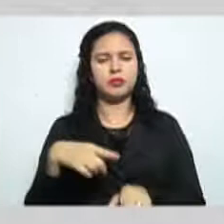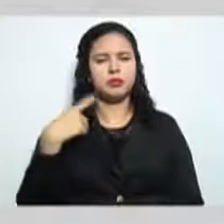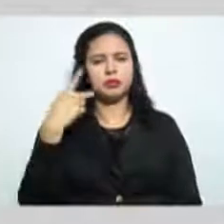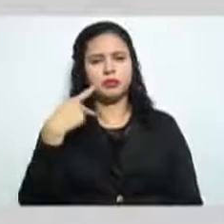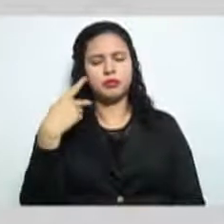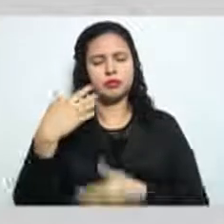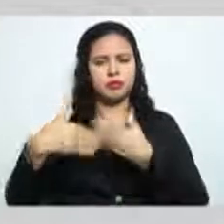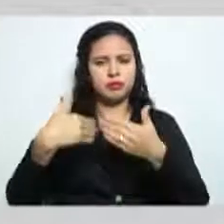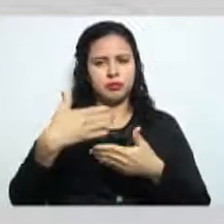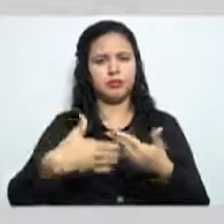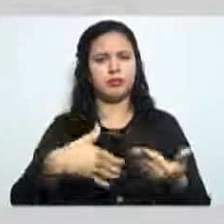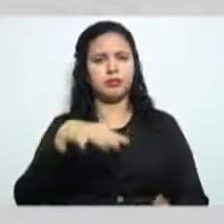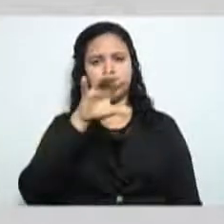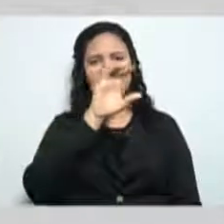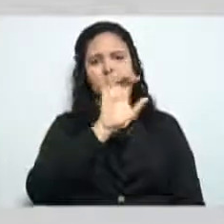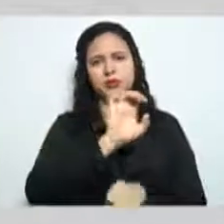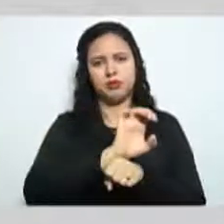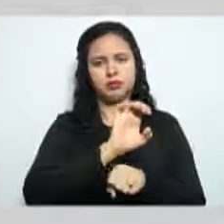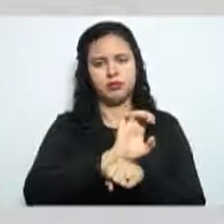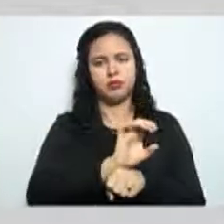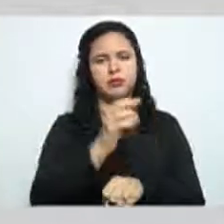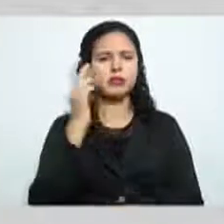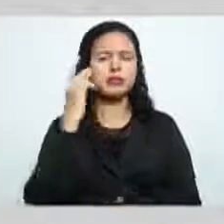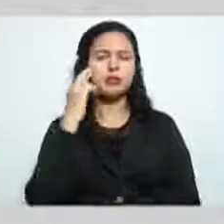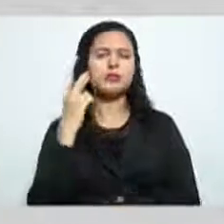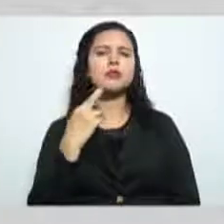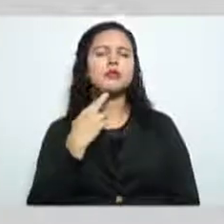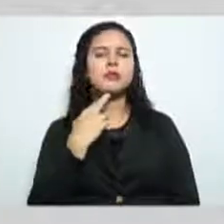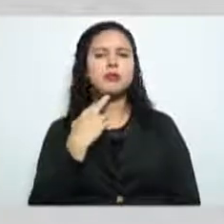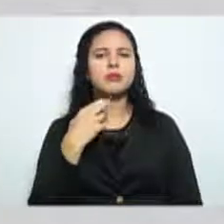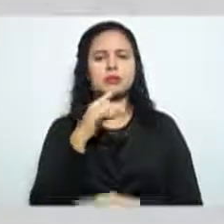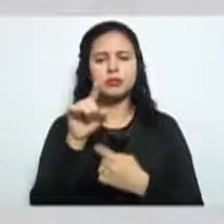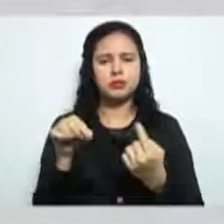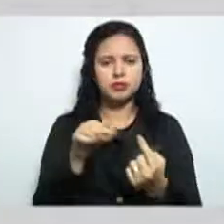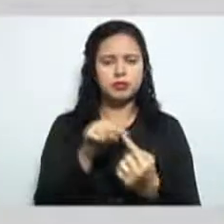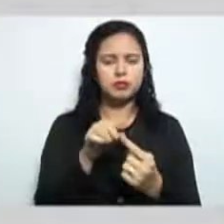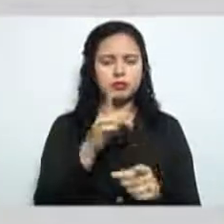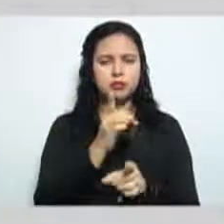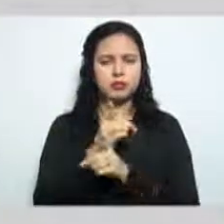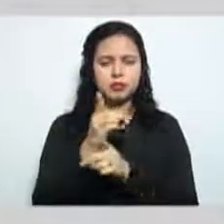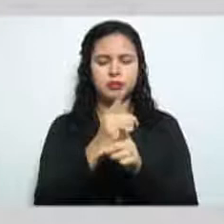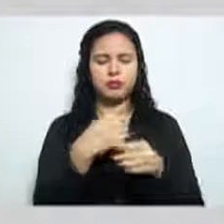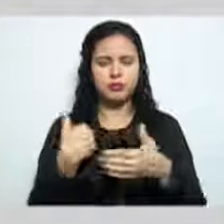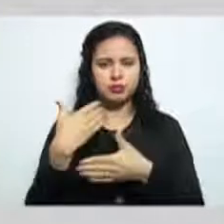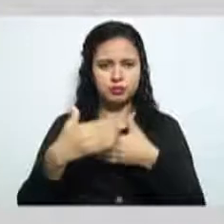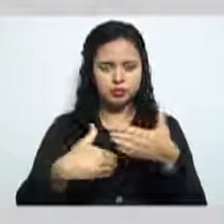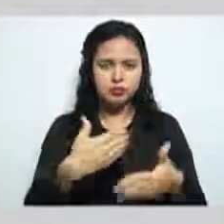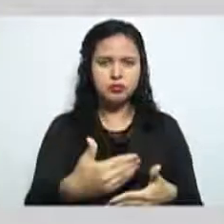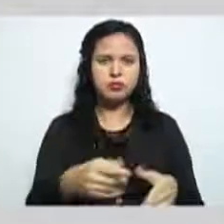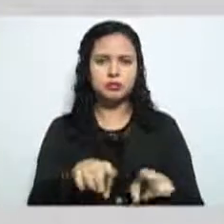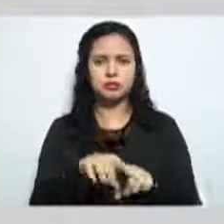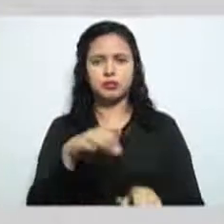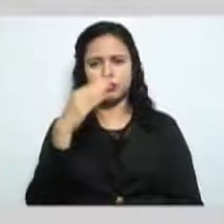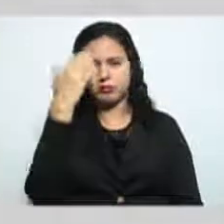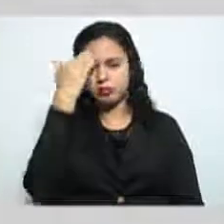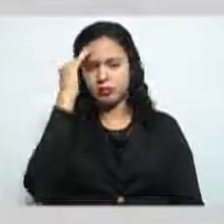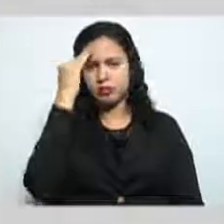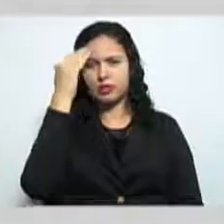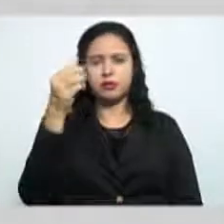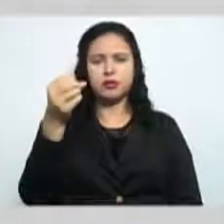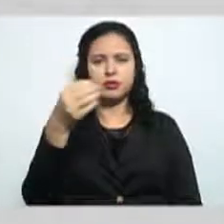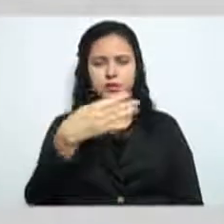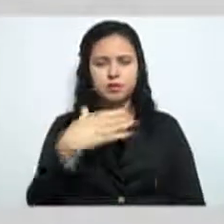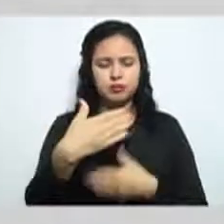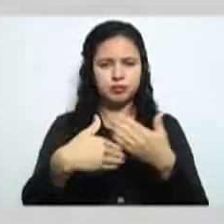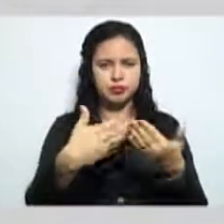desenvolvimento regional no estado de Rondônia. Os objetivos da aula é identificar os processos de produção, entender a modernização dos